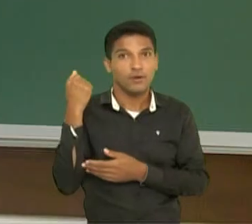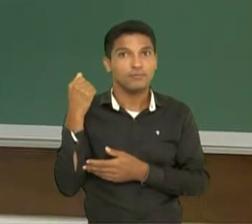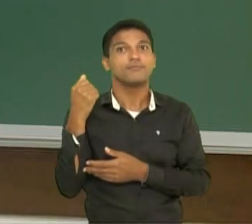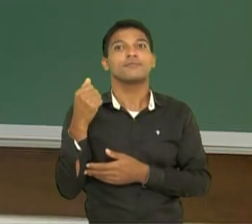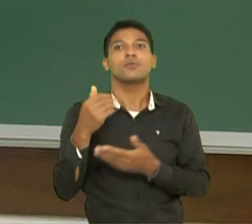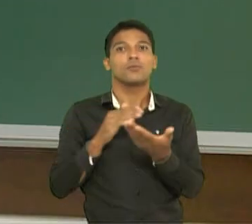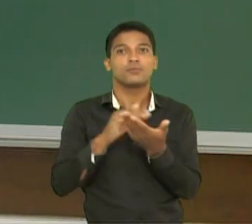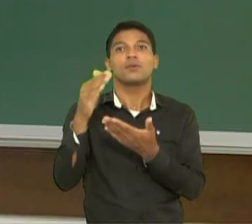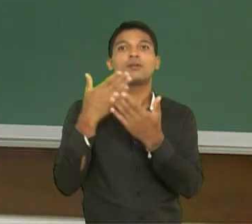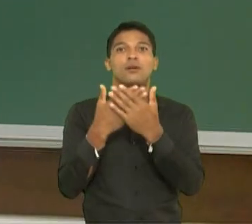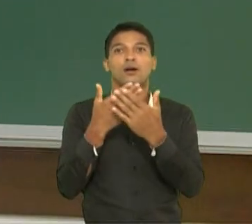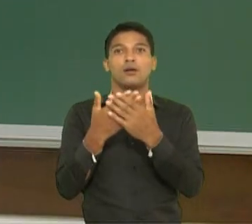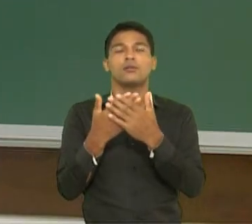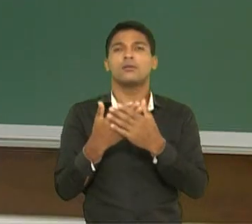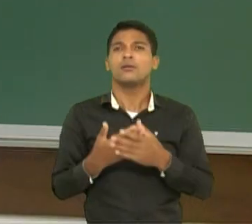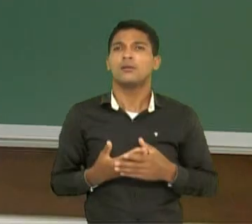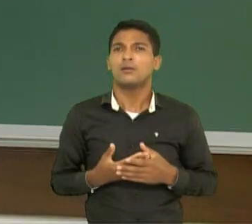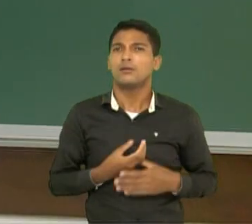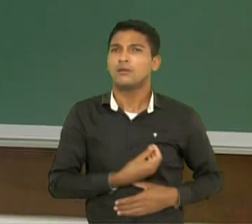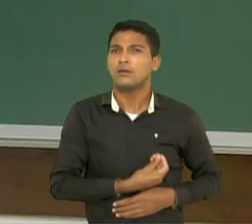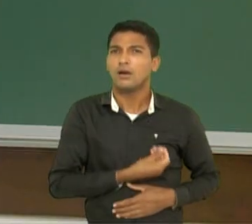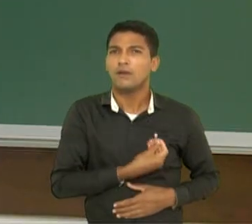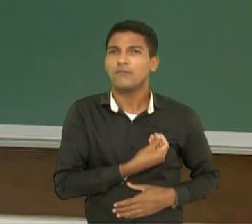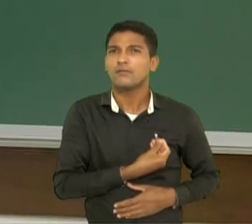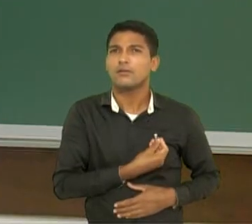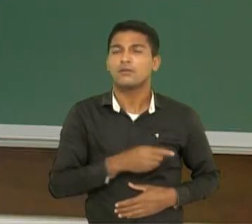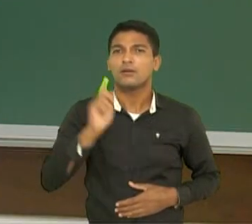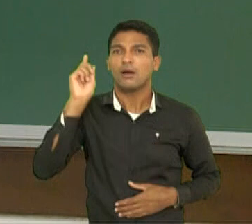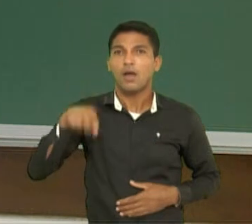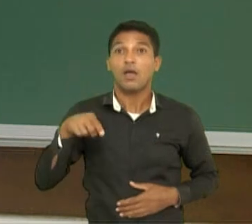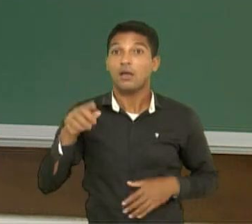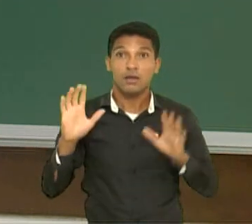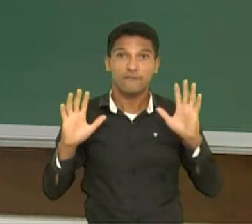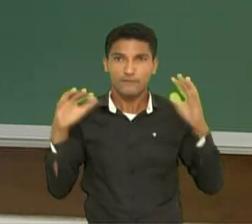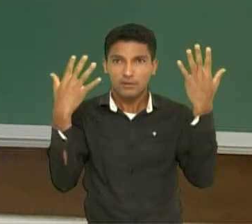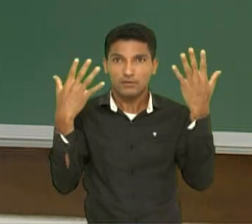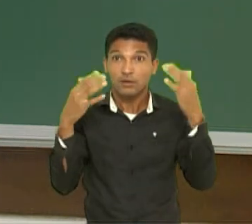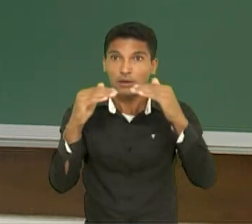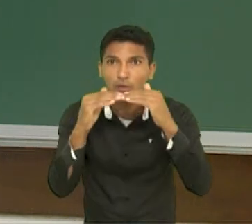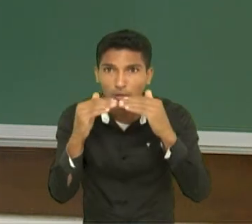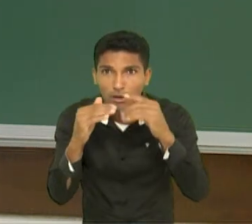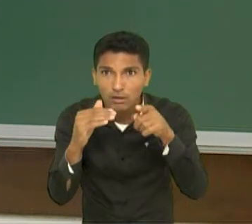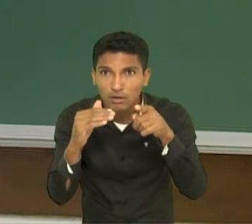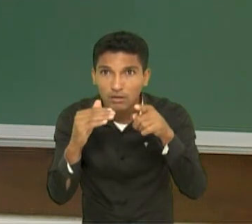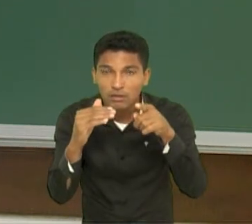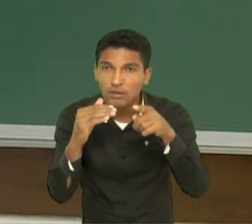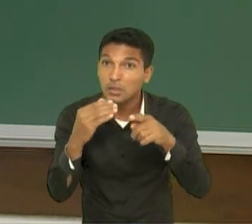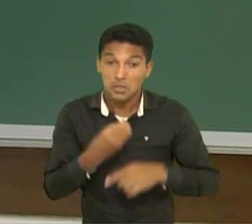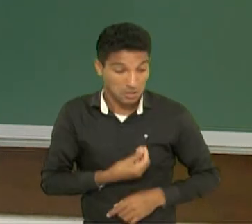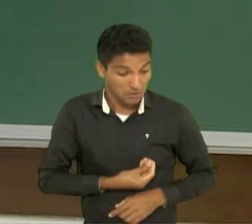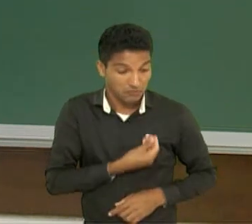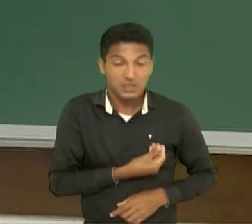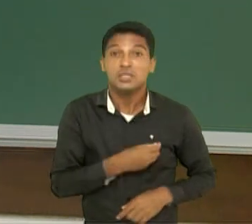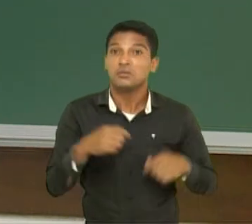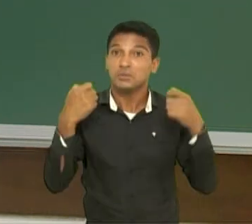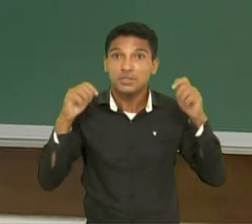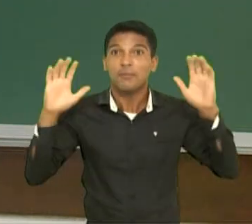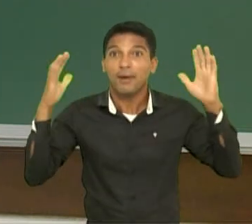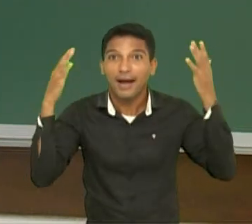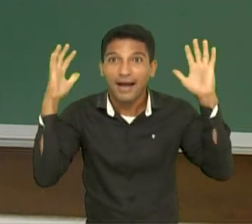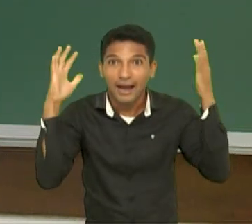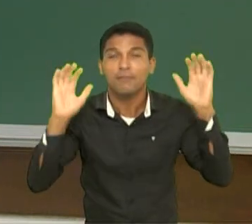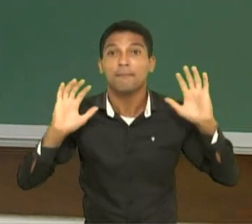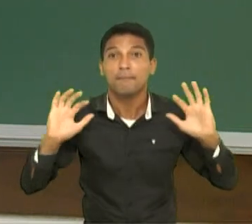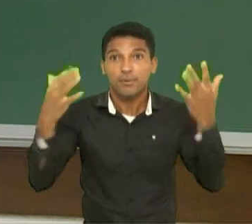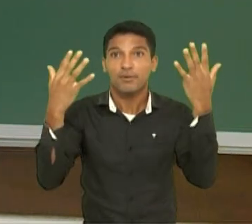uma festa, concordam? Temos que celebrar a nossa vida. Afinal de contas, ela é um grande presente e